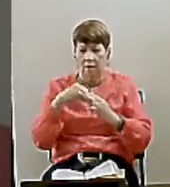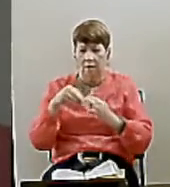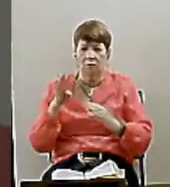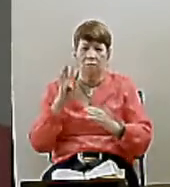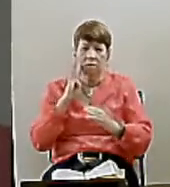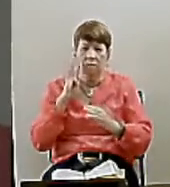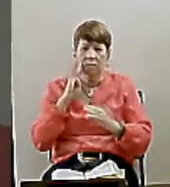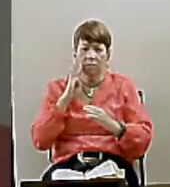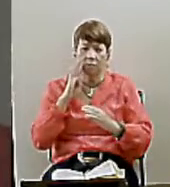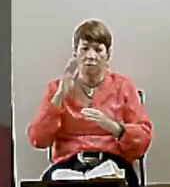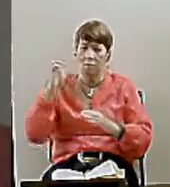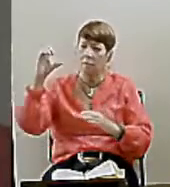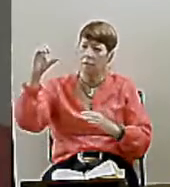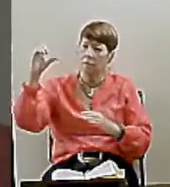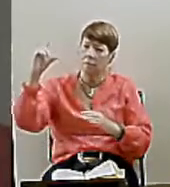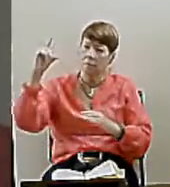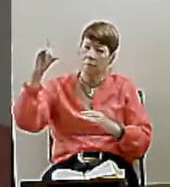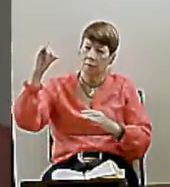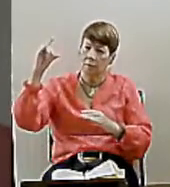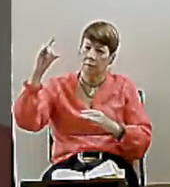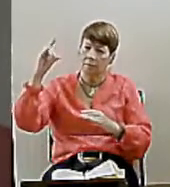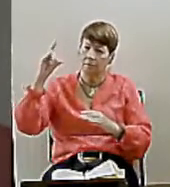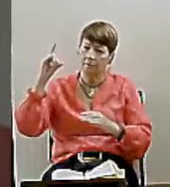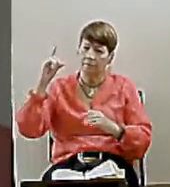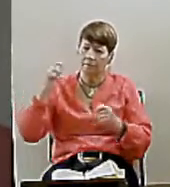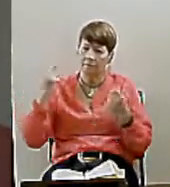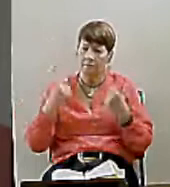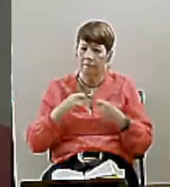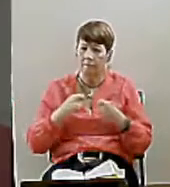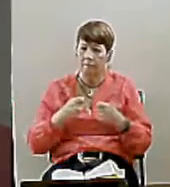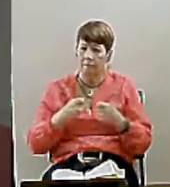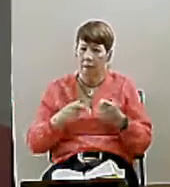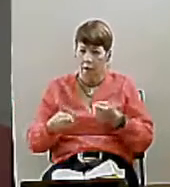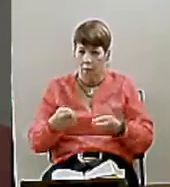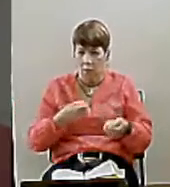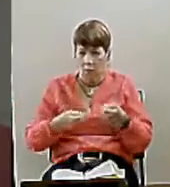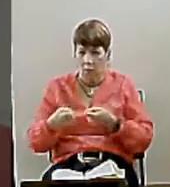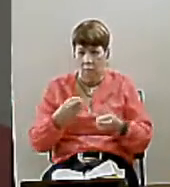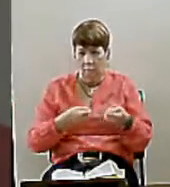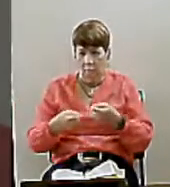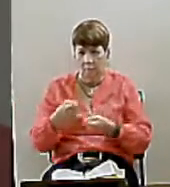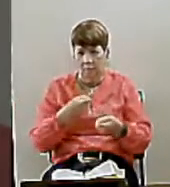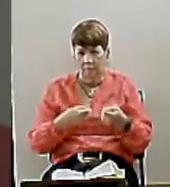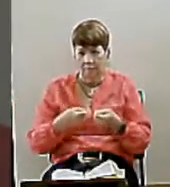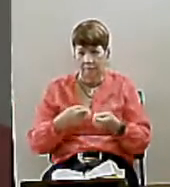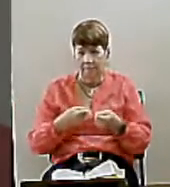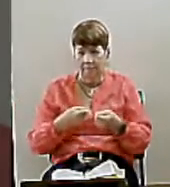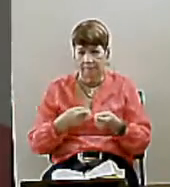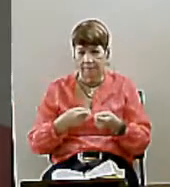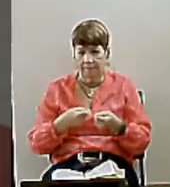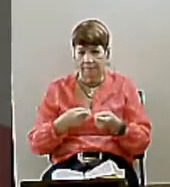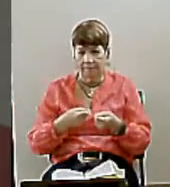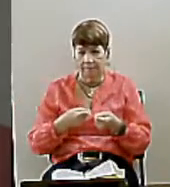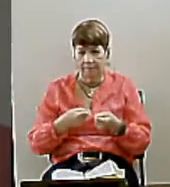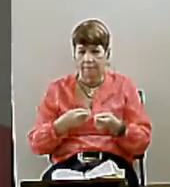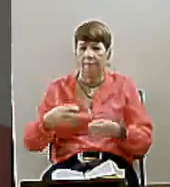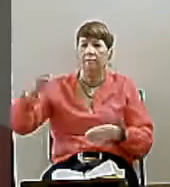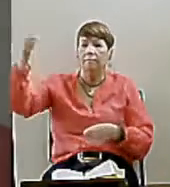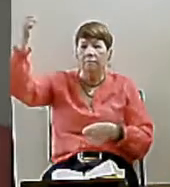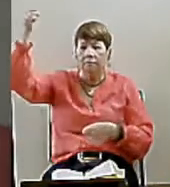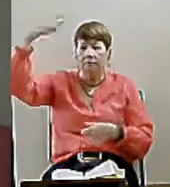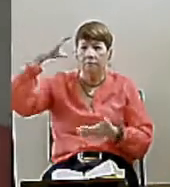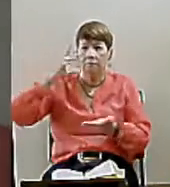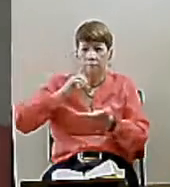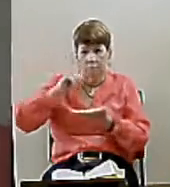Instagram precisa ser controlada precisa ser limitada precisa ser conduzida pela graça